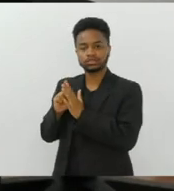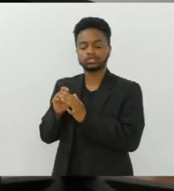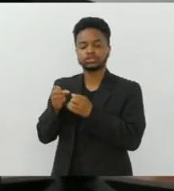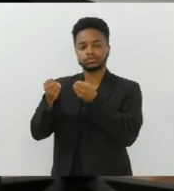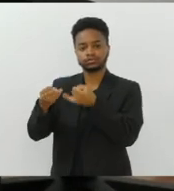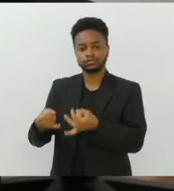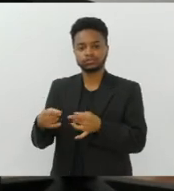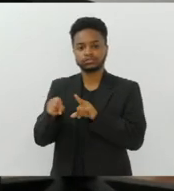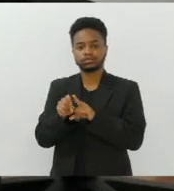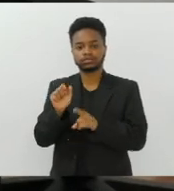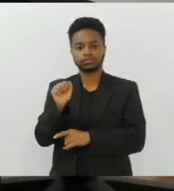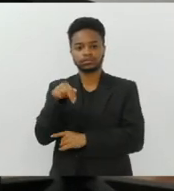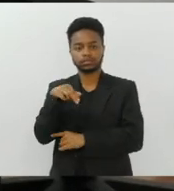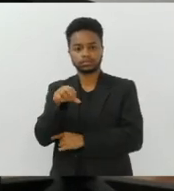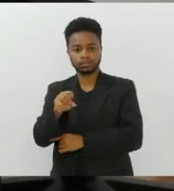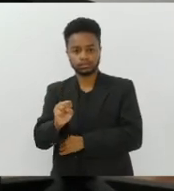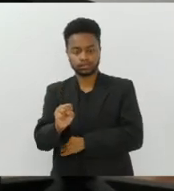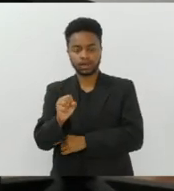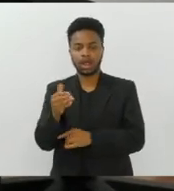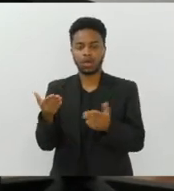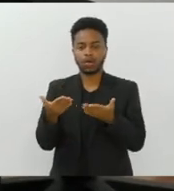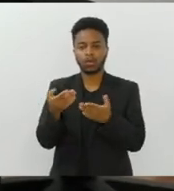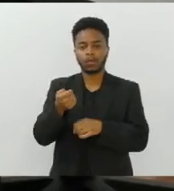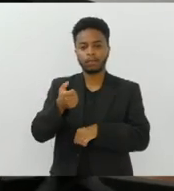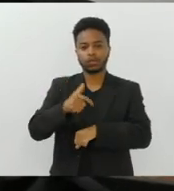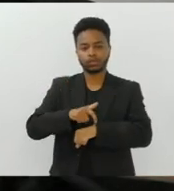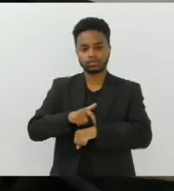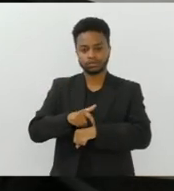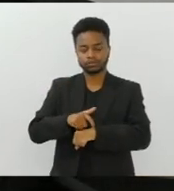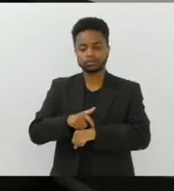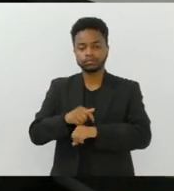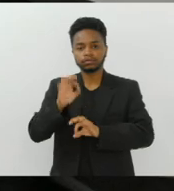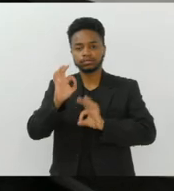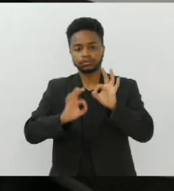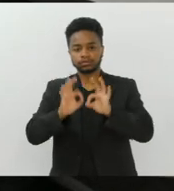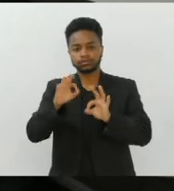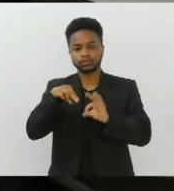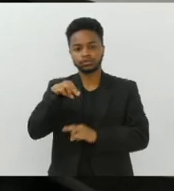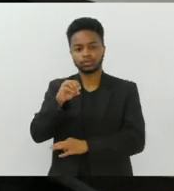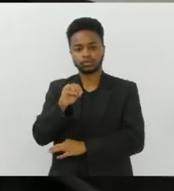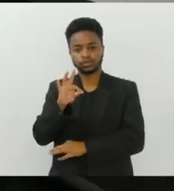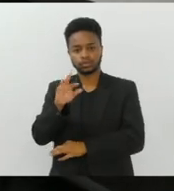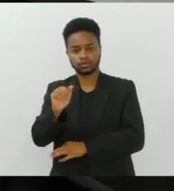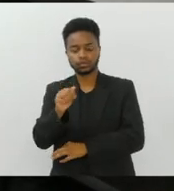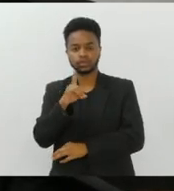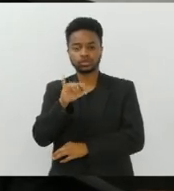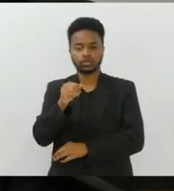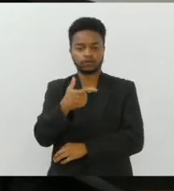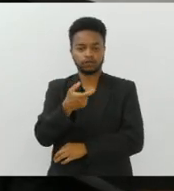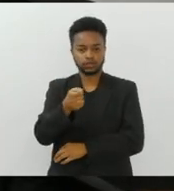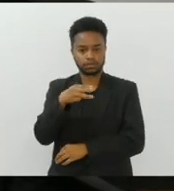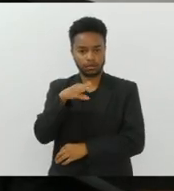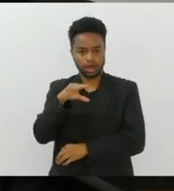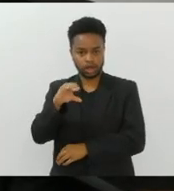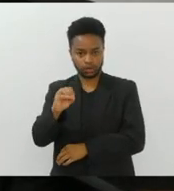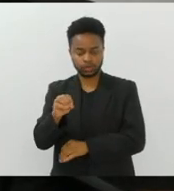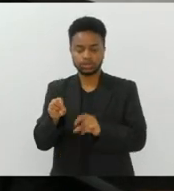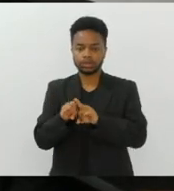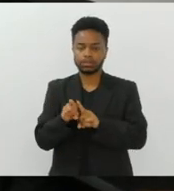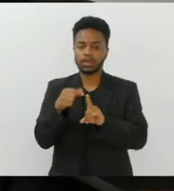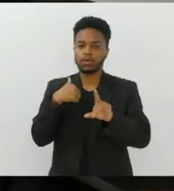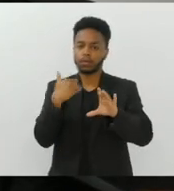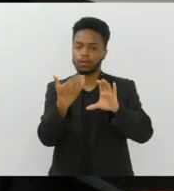A ANS, recentemente, editou uma nota em 20 de maio de 2024, eu até encaminhei isto já à